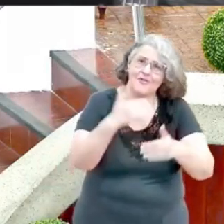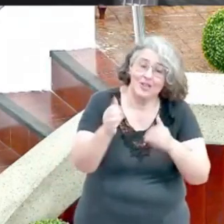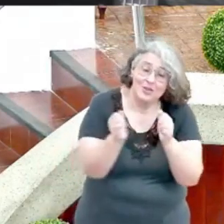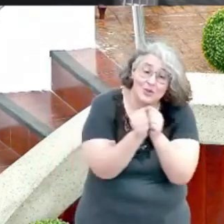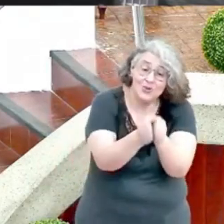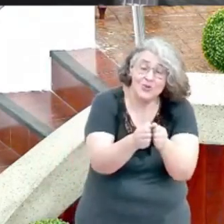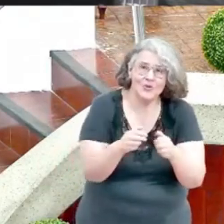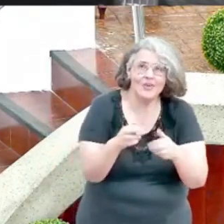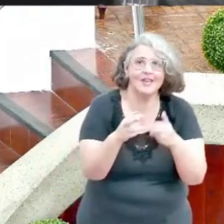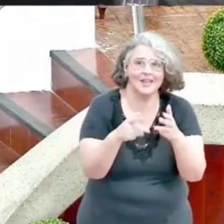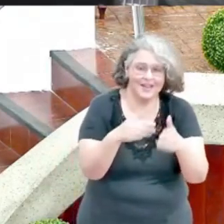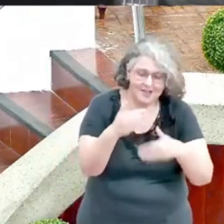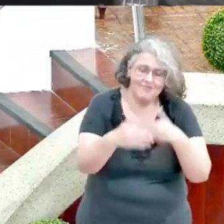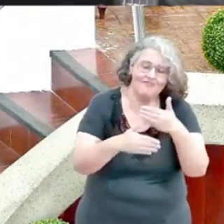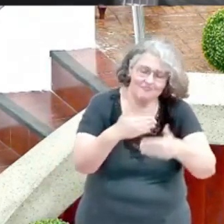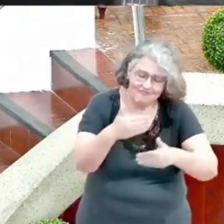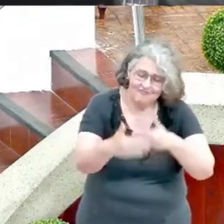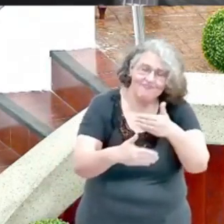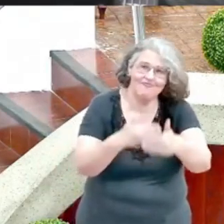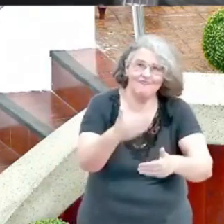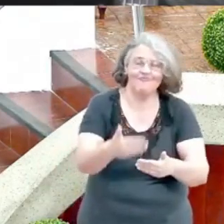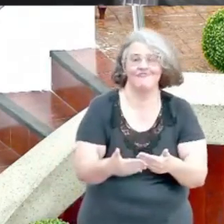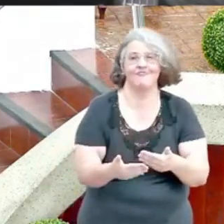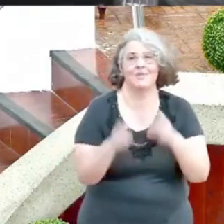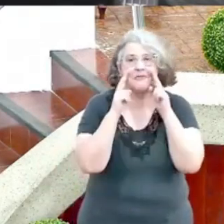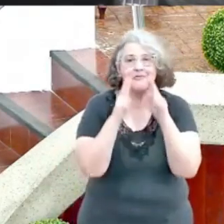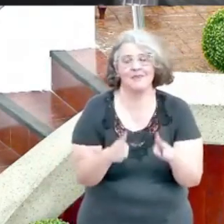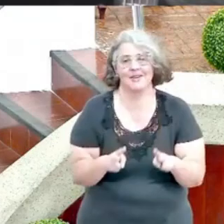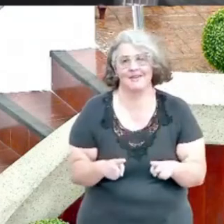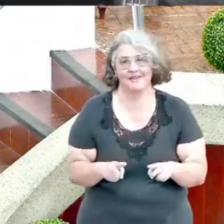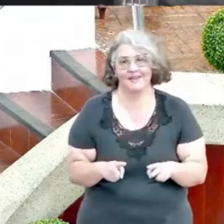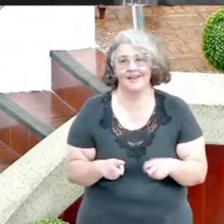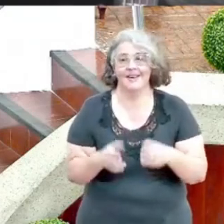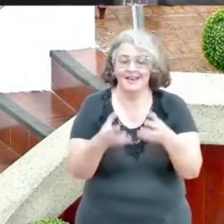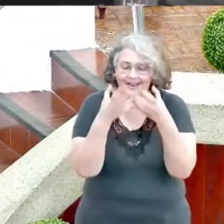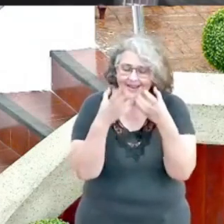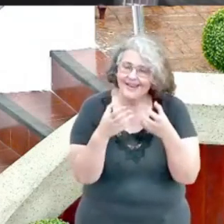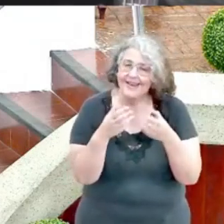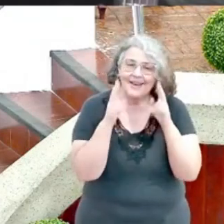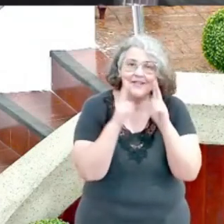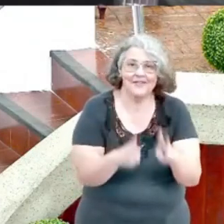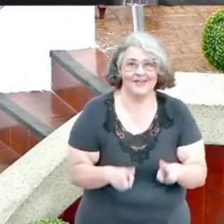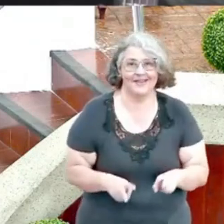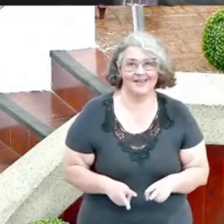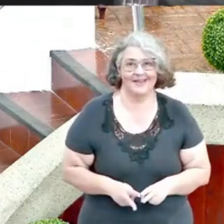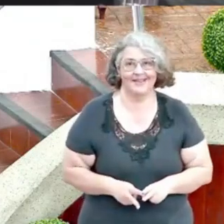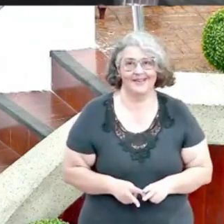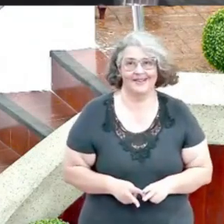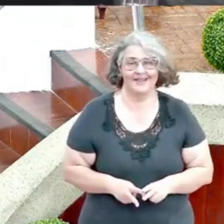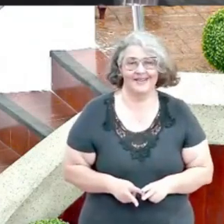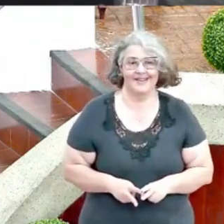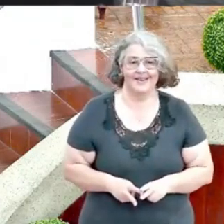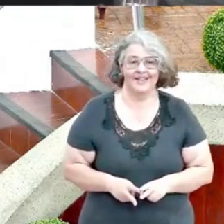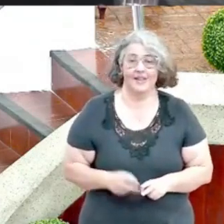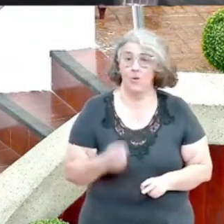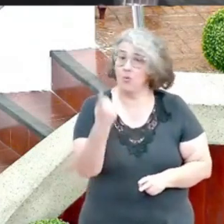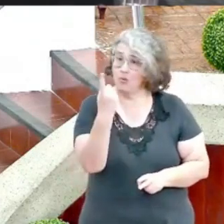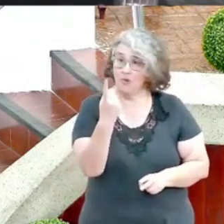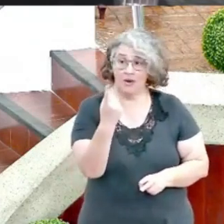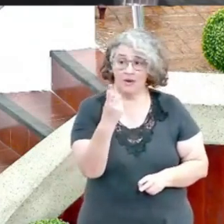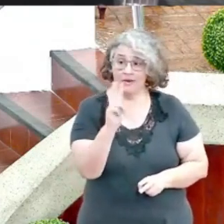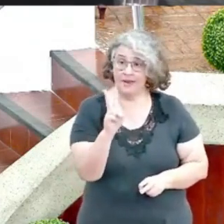fosse pouco, no verso 18 ele acrescenta: por isso quisemos ir até vós, pelo menos eu, Paulo, não somente uma vez,